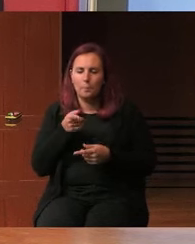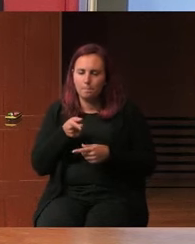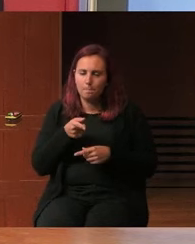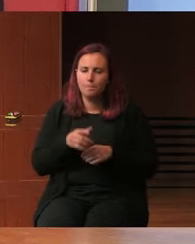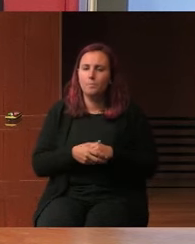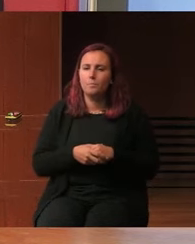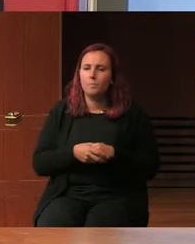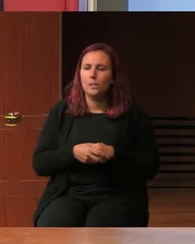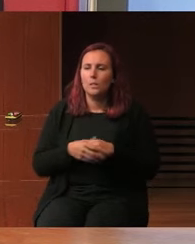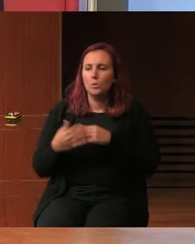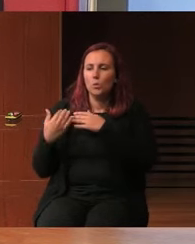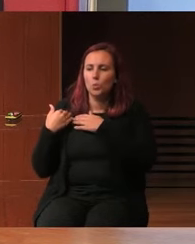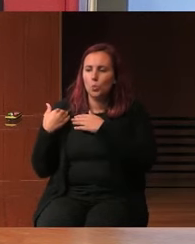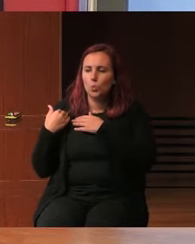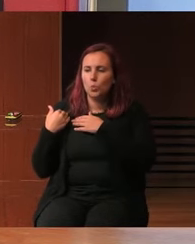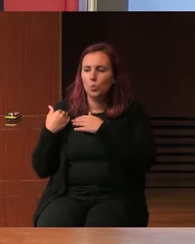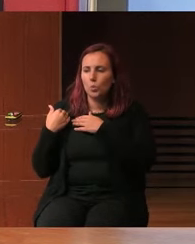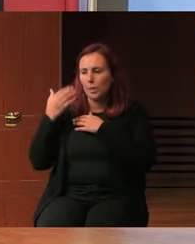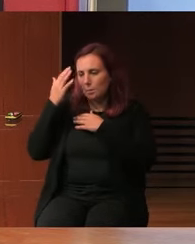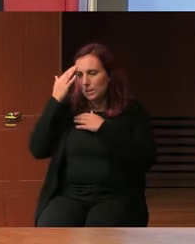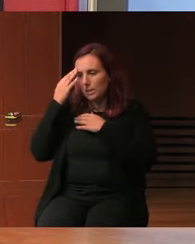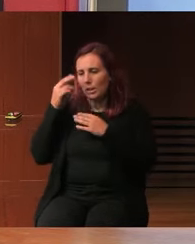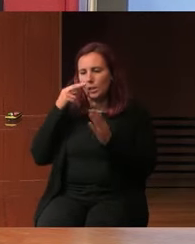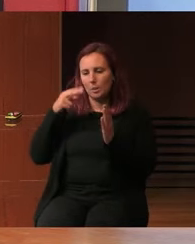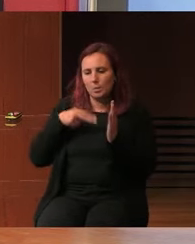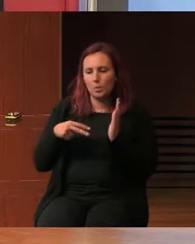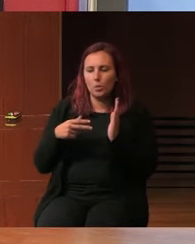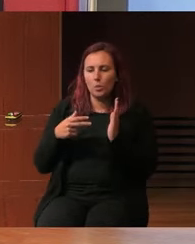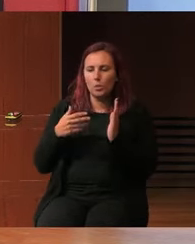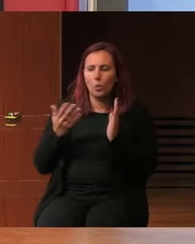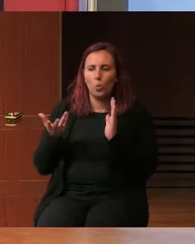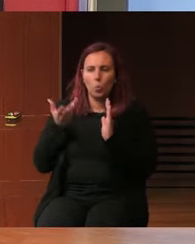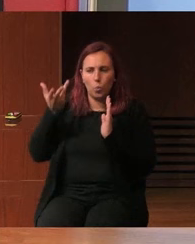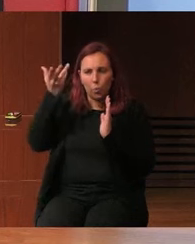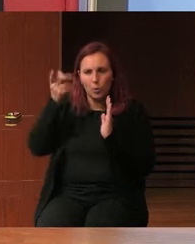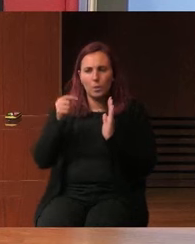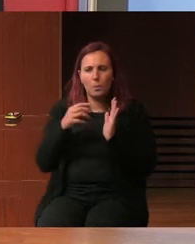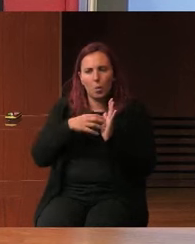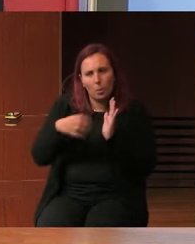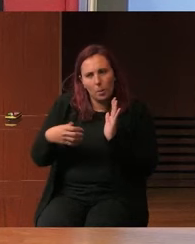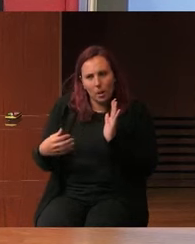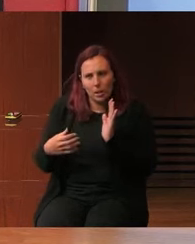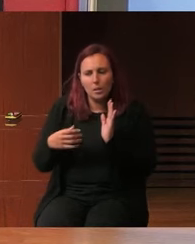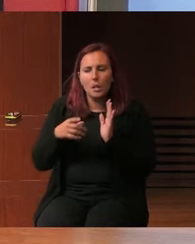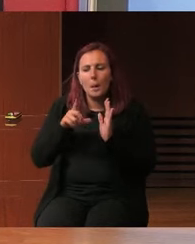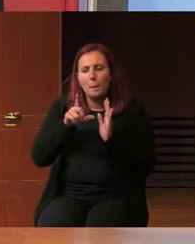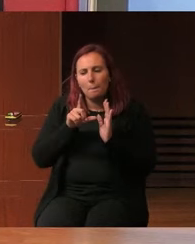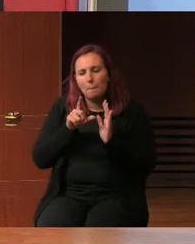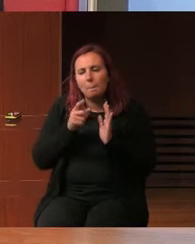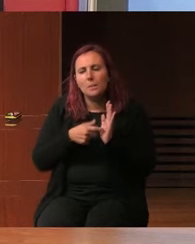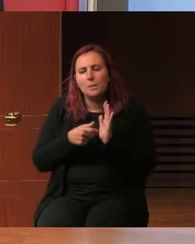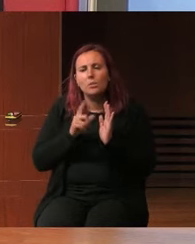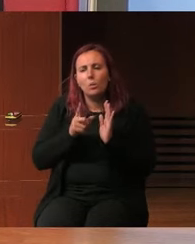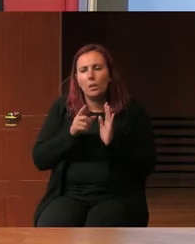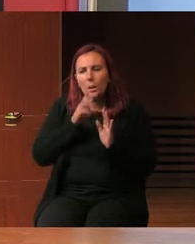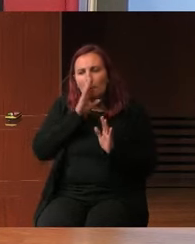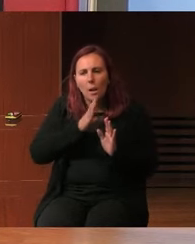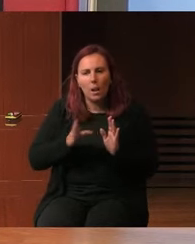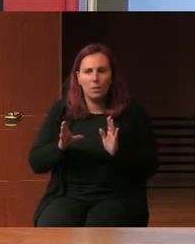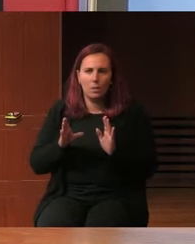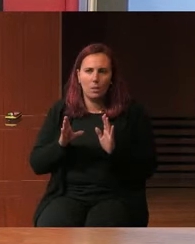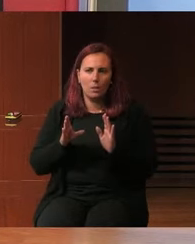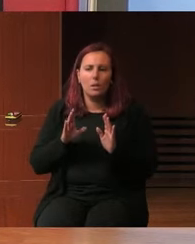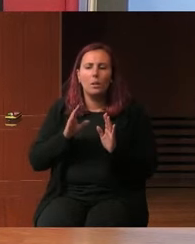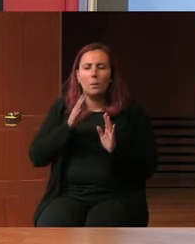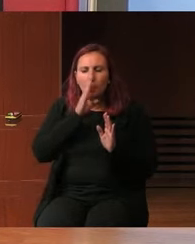são competências de leitura sofisticadas, complexas e que precisam de treino. Precisam de treino na biblioteca,